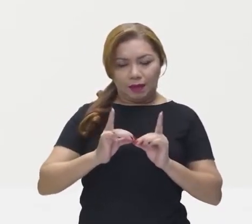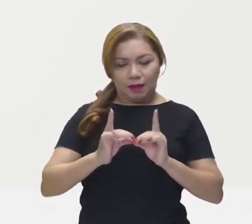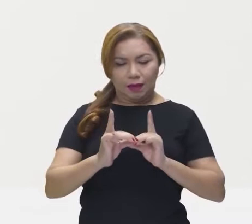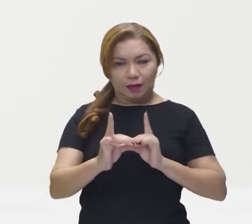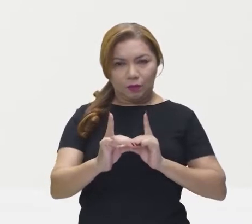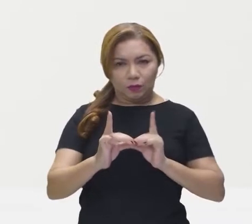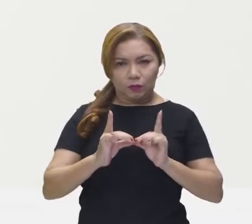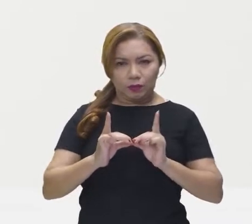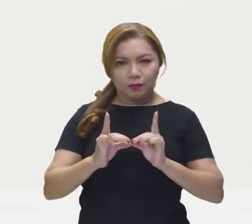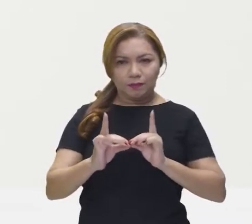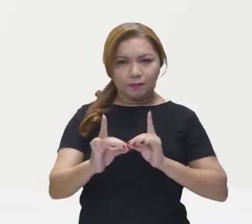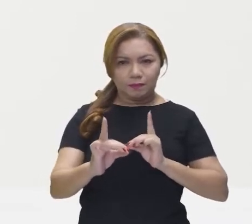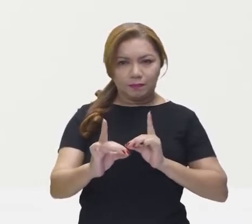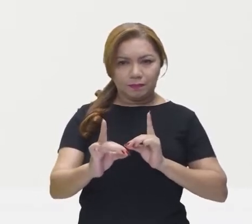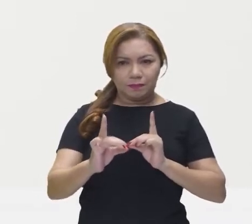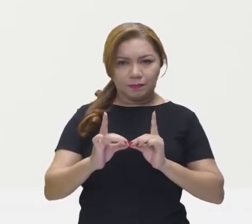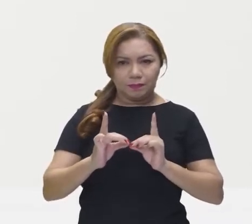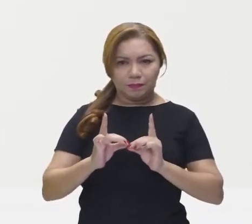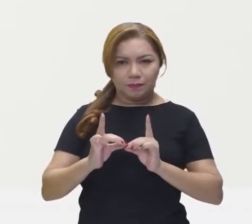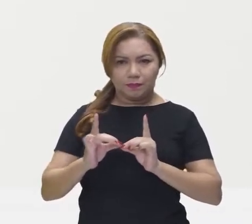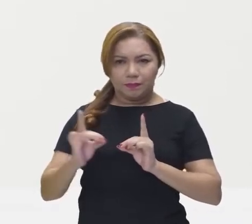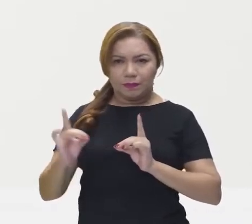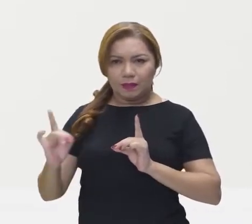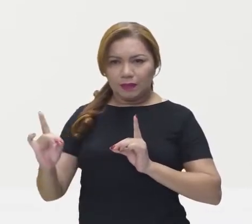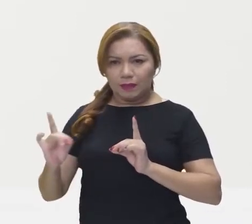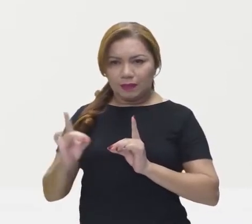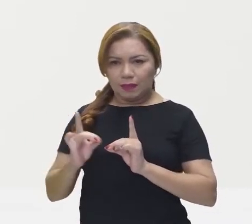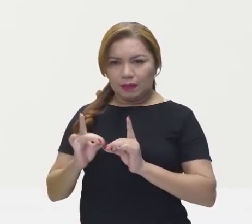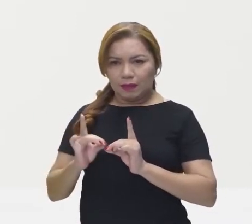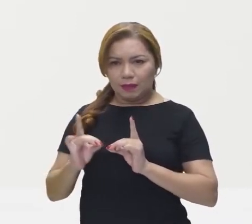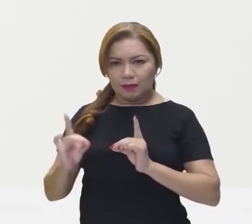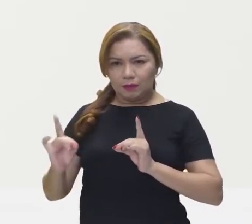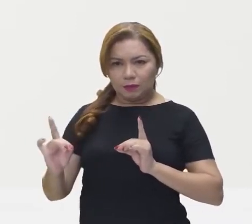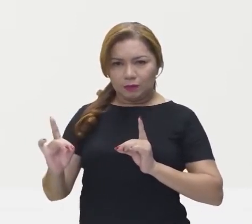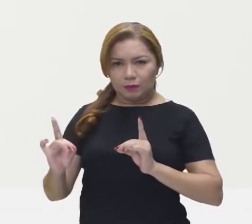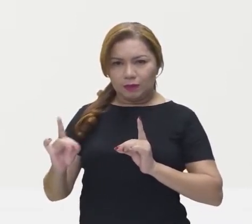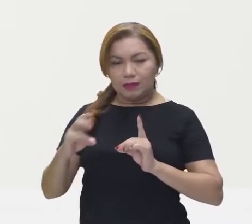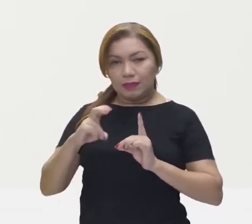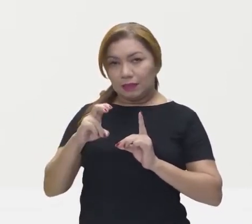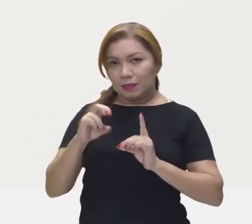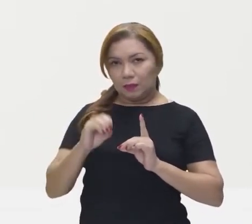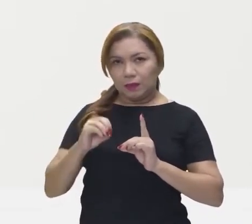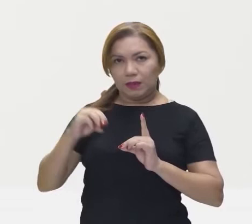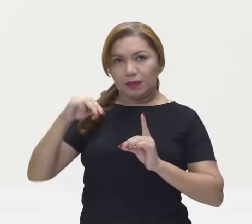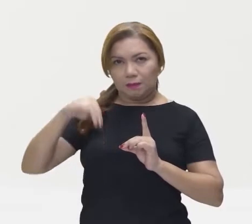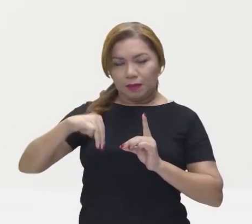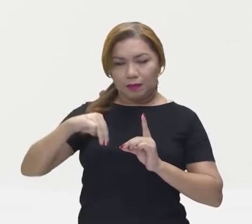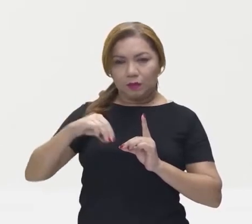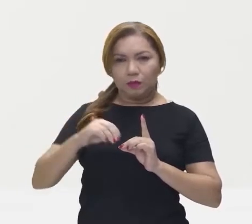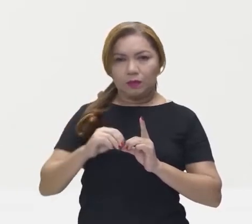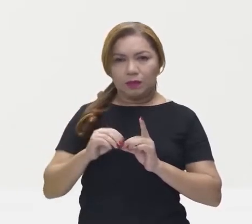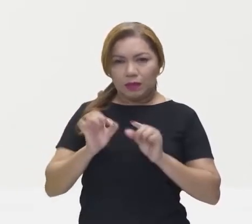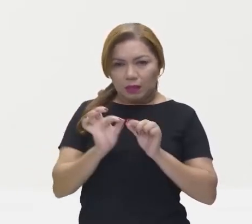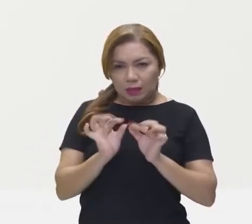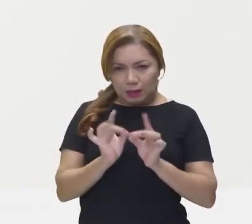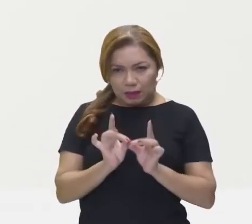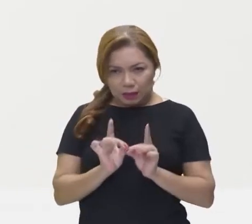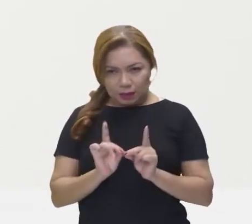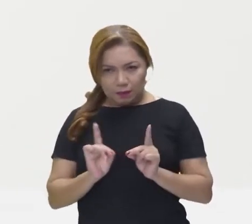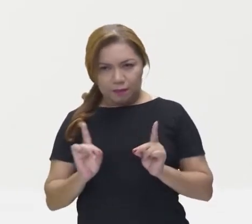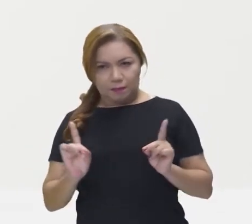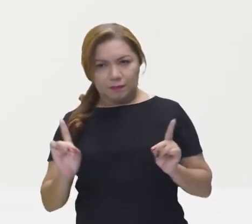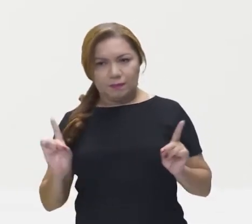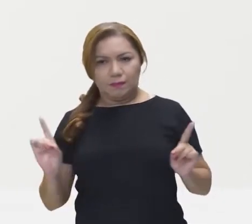eu tenho aqui 50 metros de largura ou base e eu tenho aqui o comprimento deste